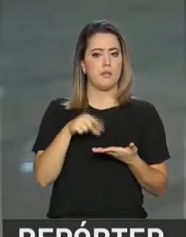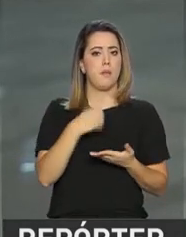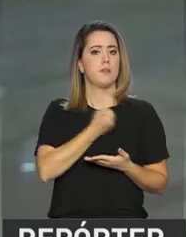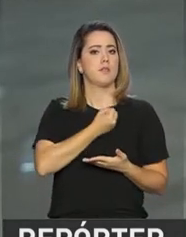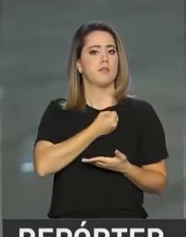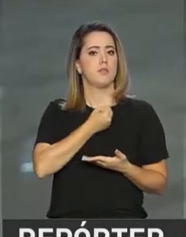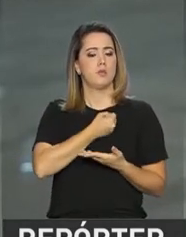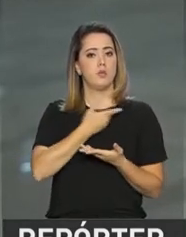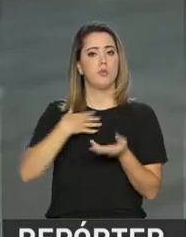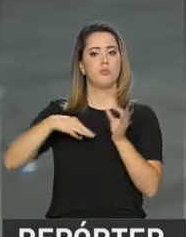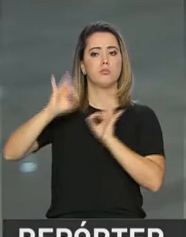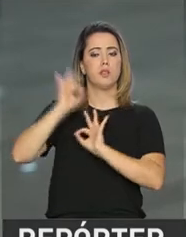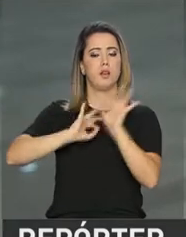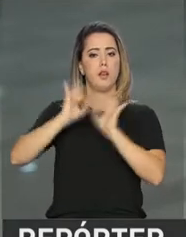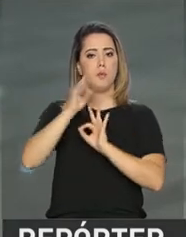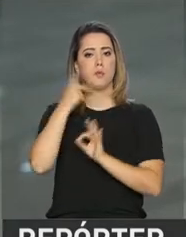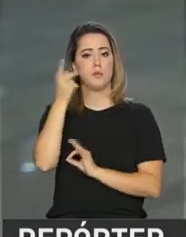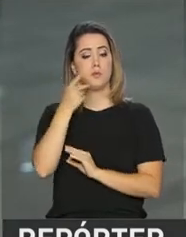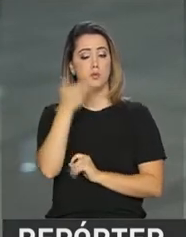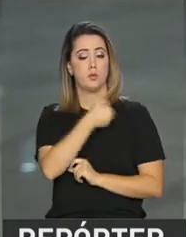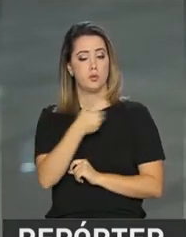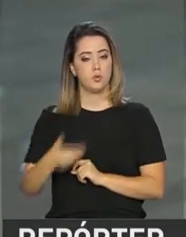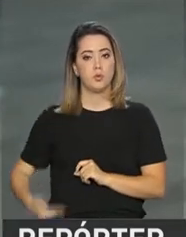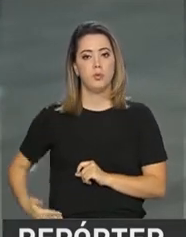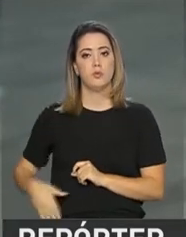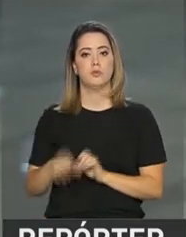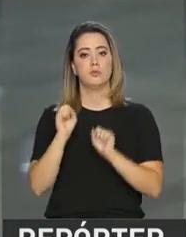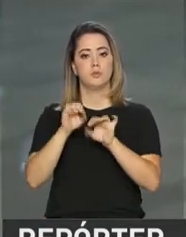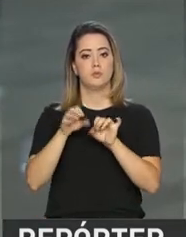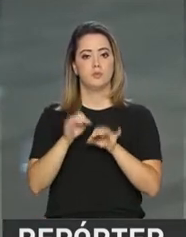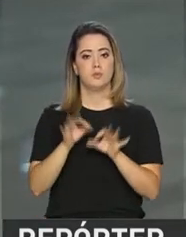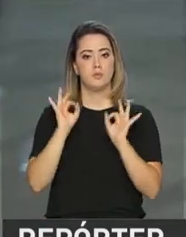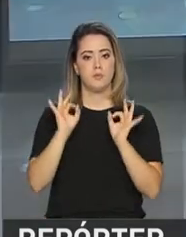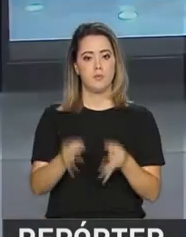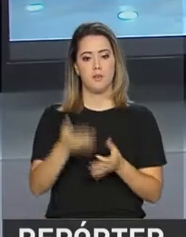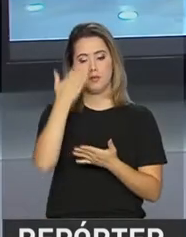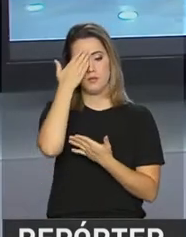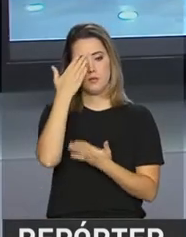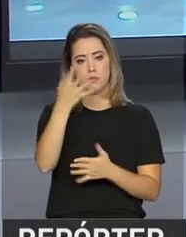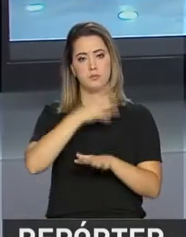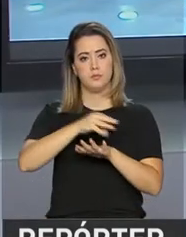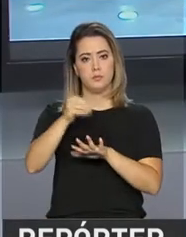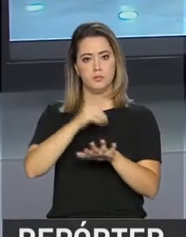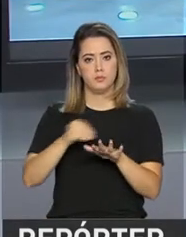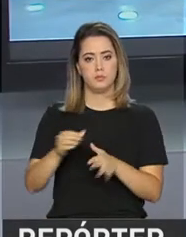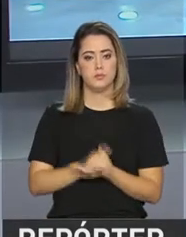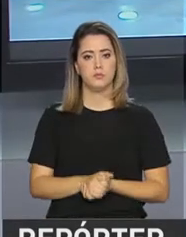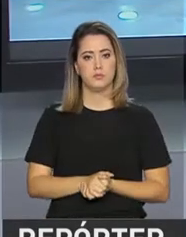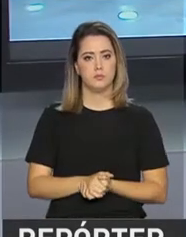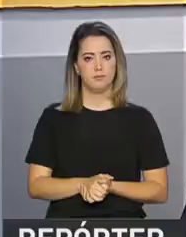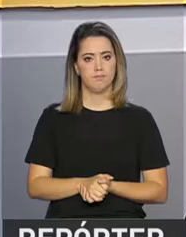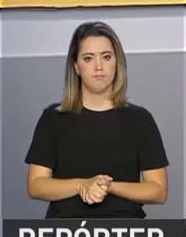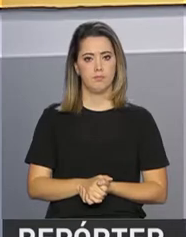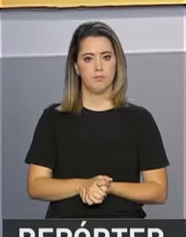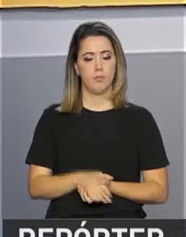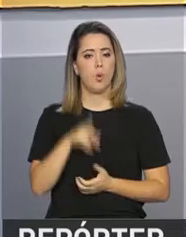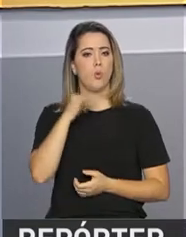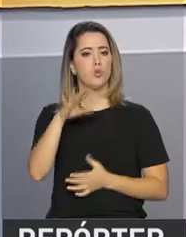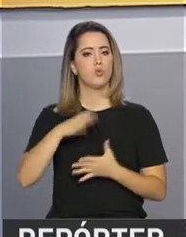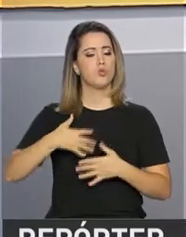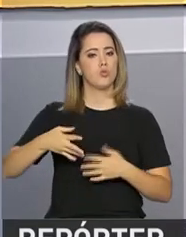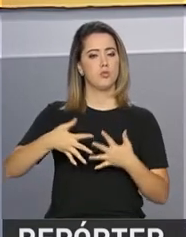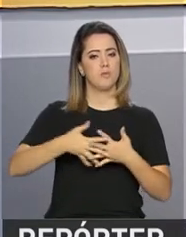e executar as políticas públicas de educação roberto acerto ano obrigada pelas informações a data da independência